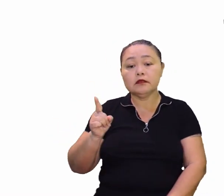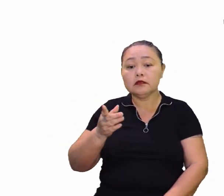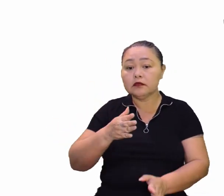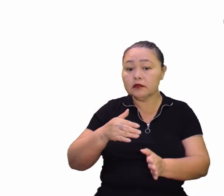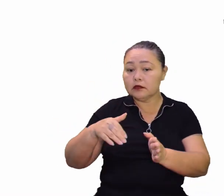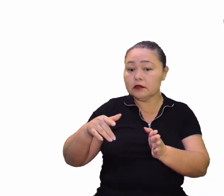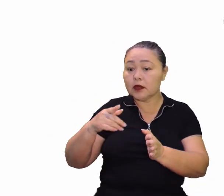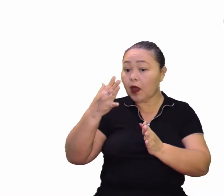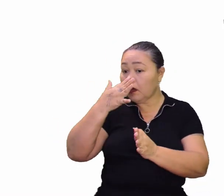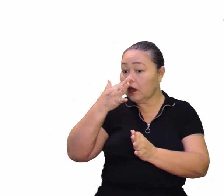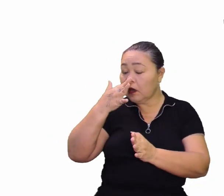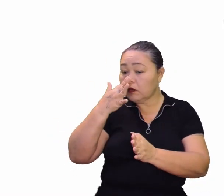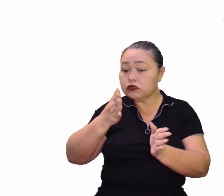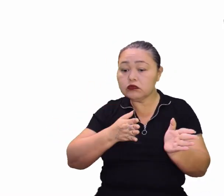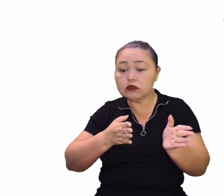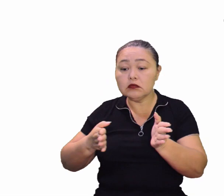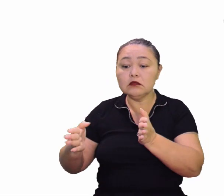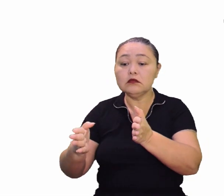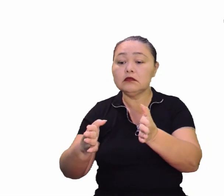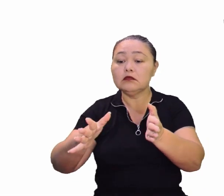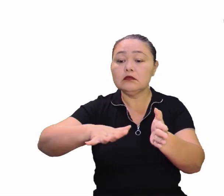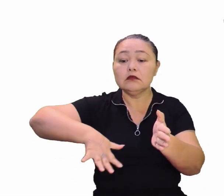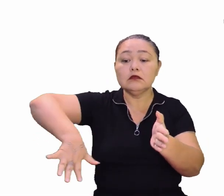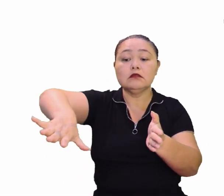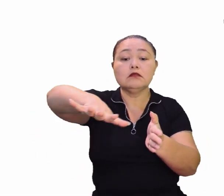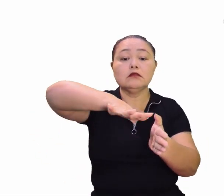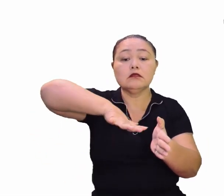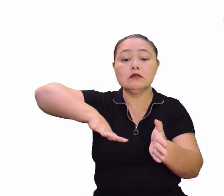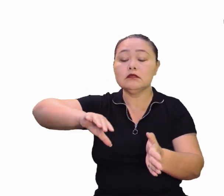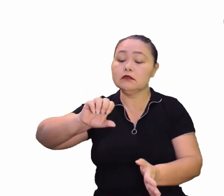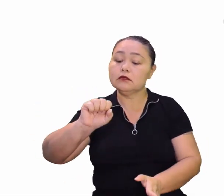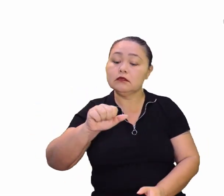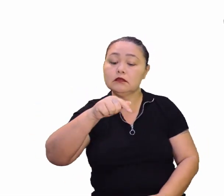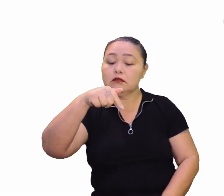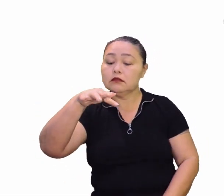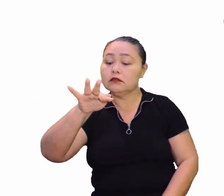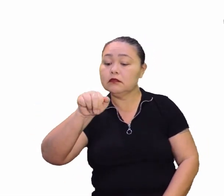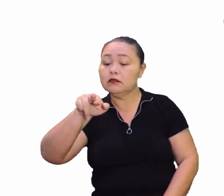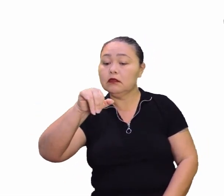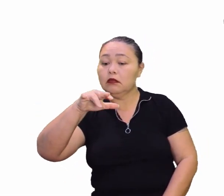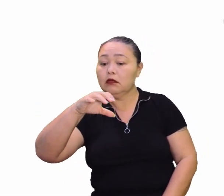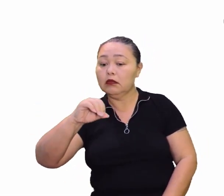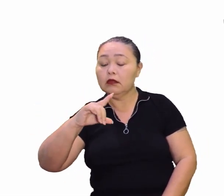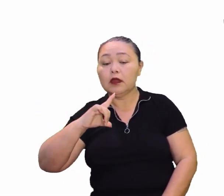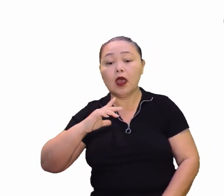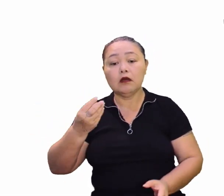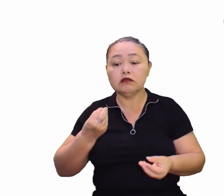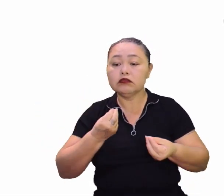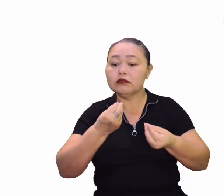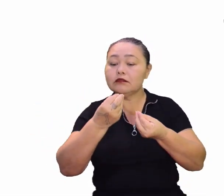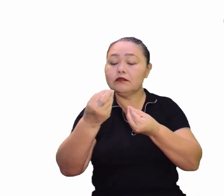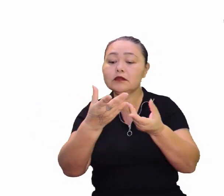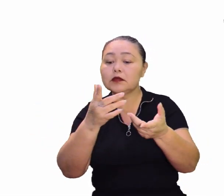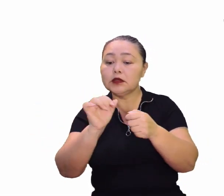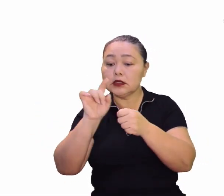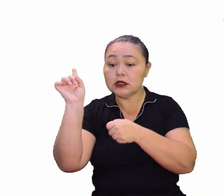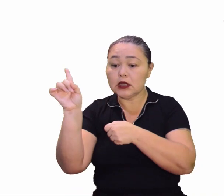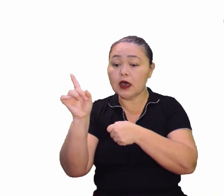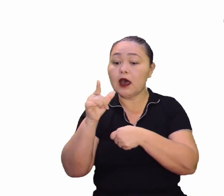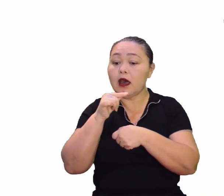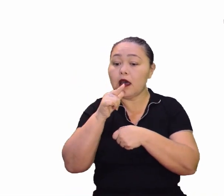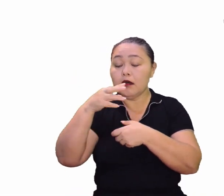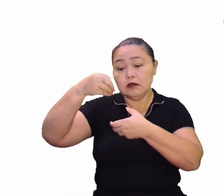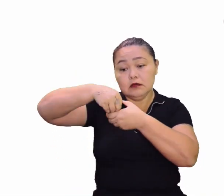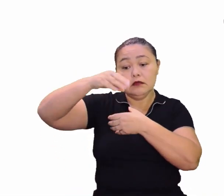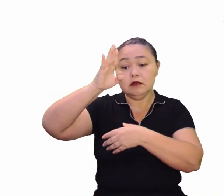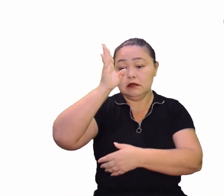São Francisco. E aqui a gente consegue analisar que a distribuição da água no Brasil, como você falou